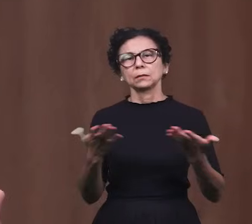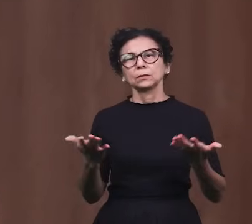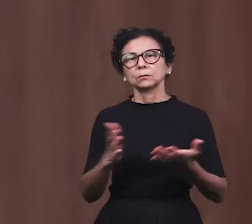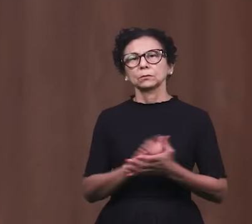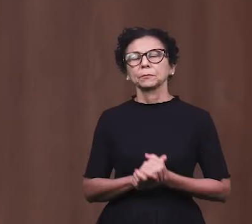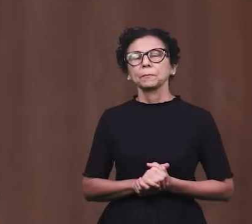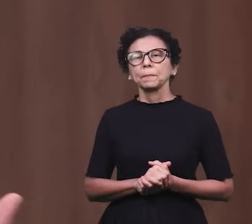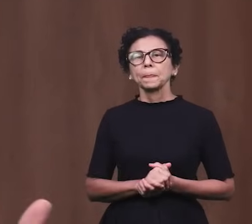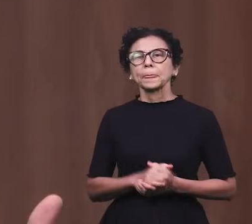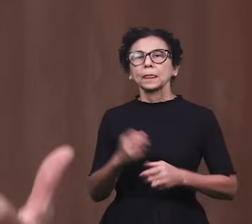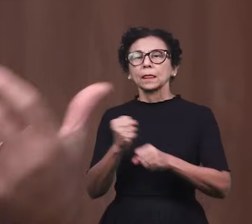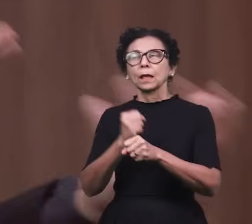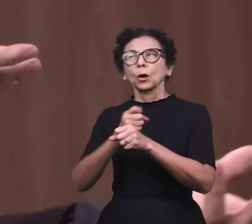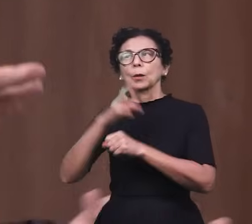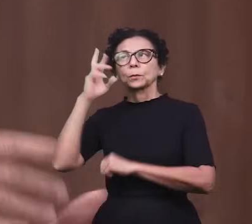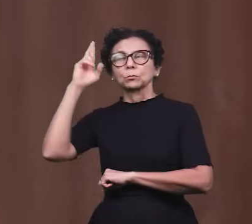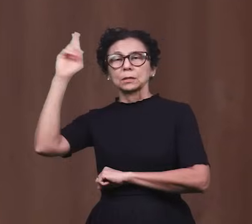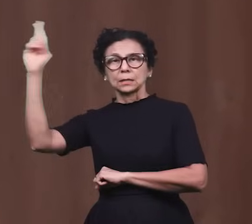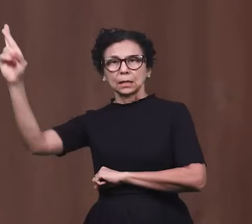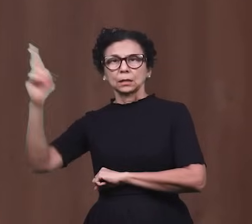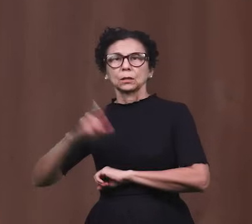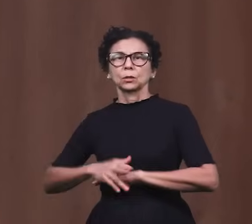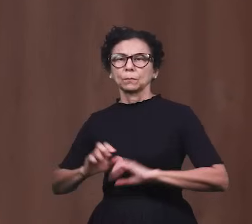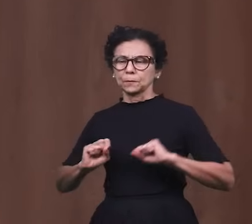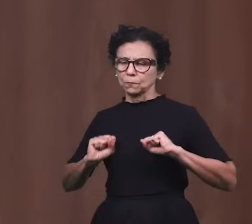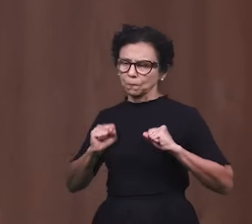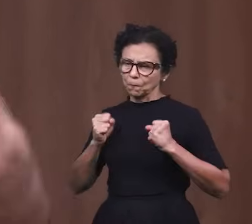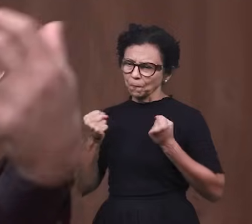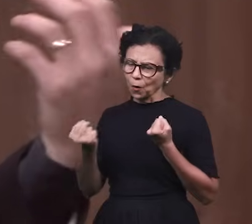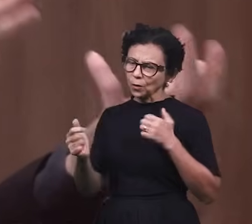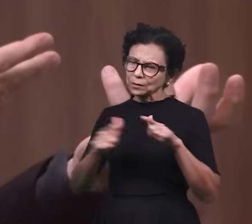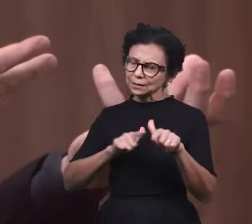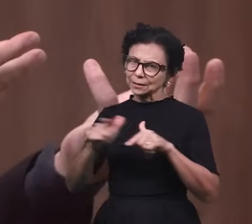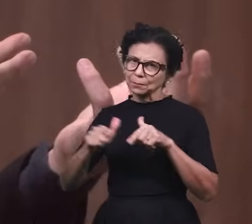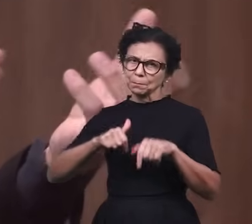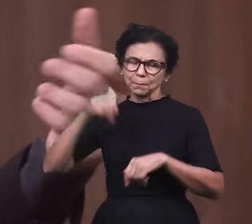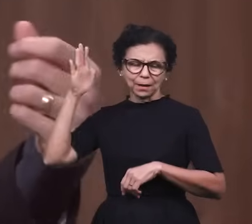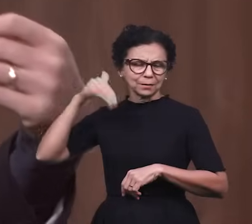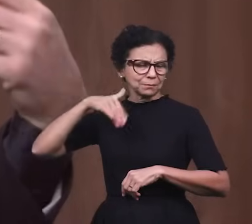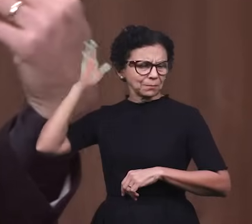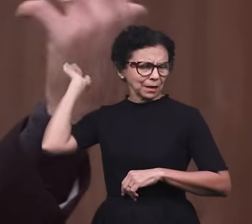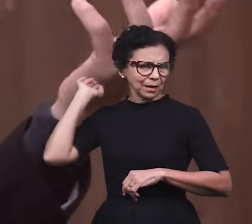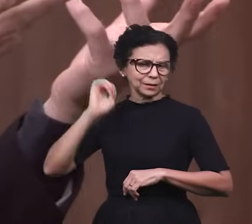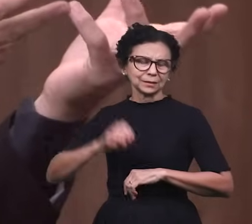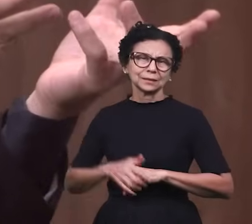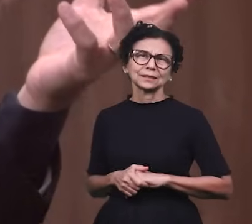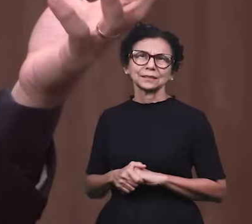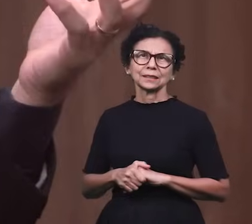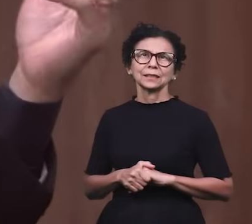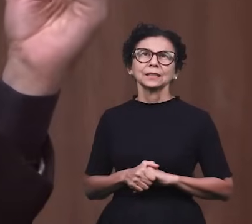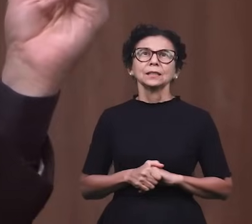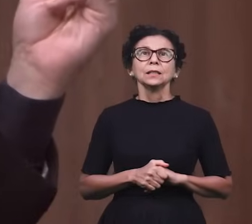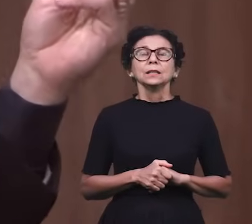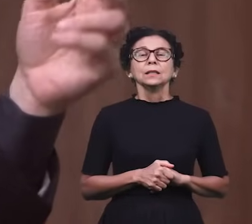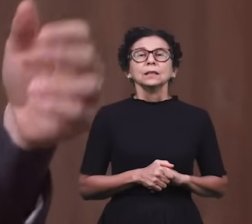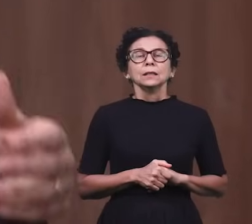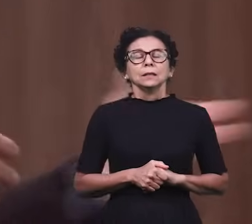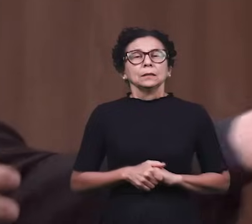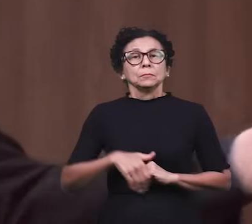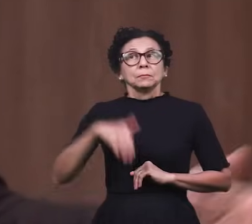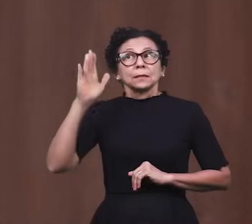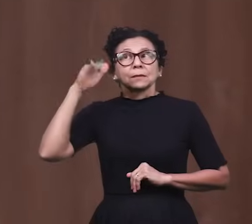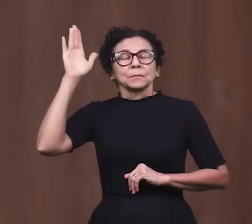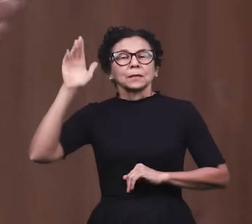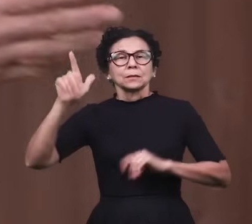vale até para a nossa dedicação na obra do Senhor. Quanto mais eu me dedico na obra do Senhor, eu faço mais do que às vezes seria o mínimo, né?